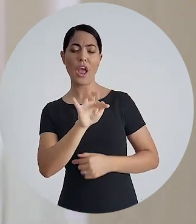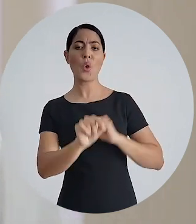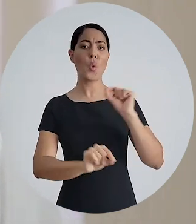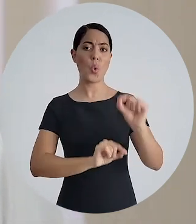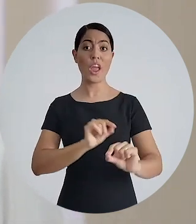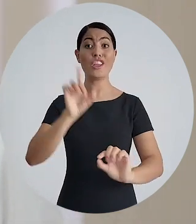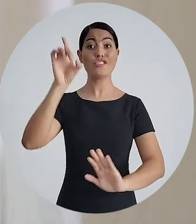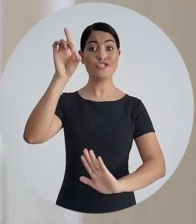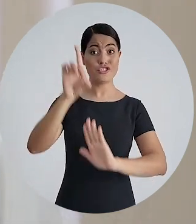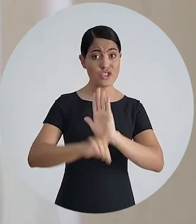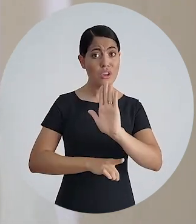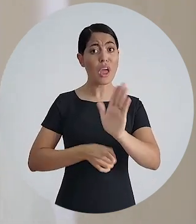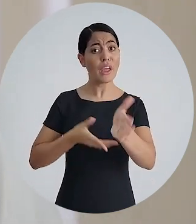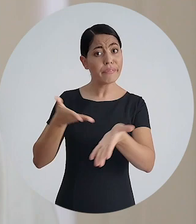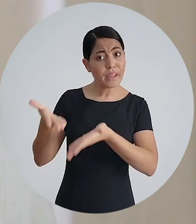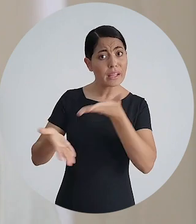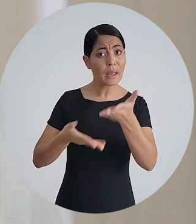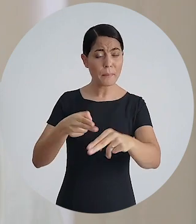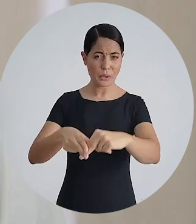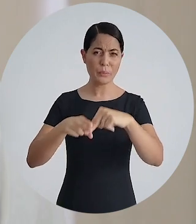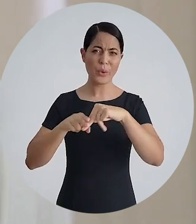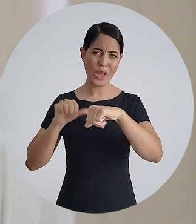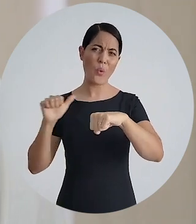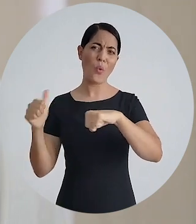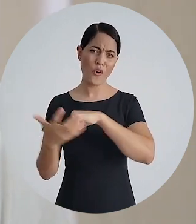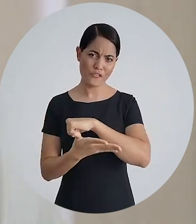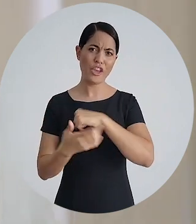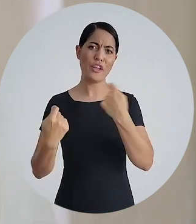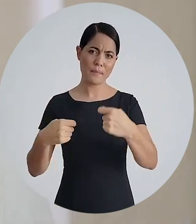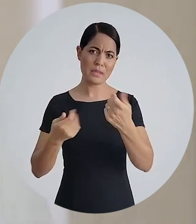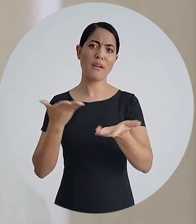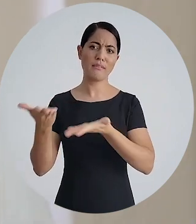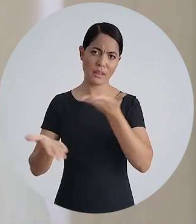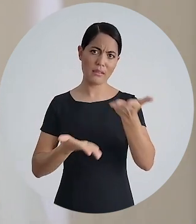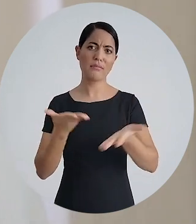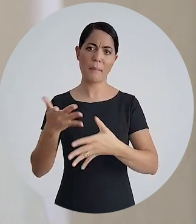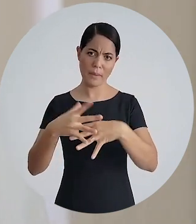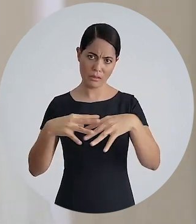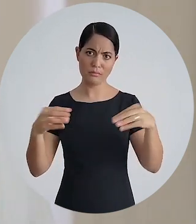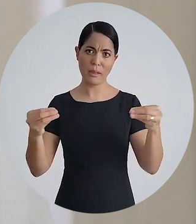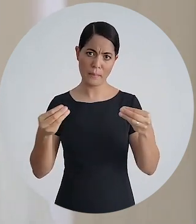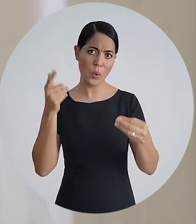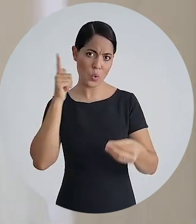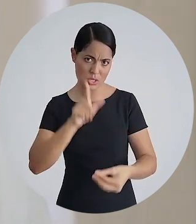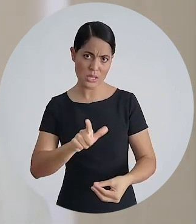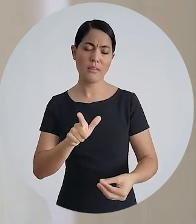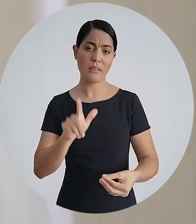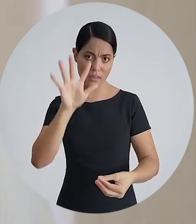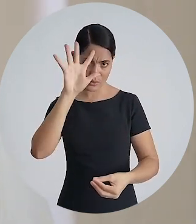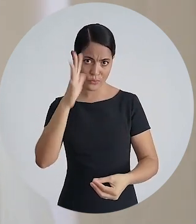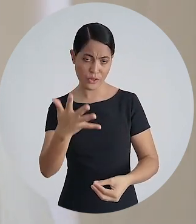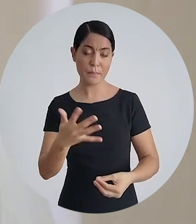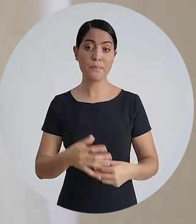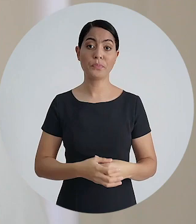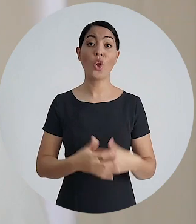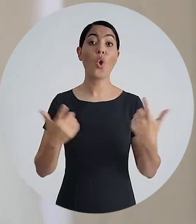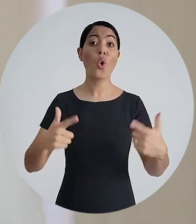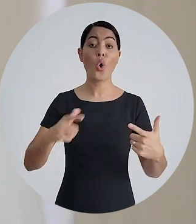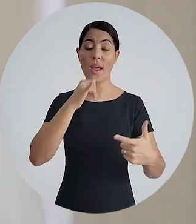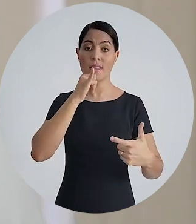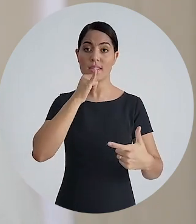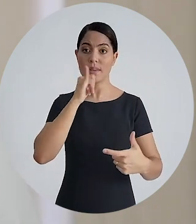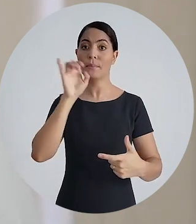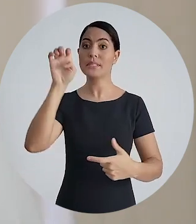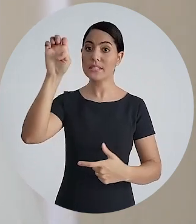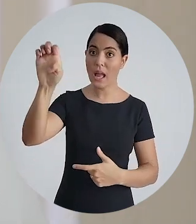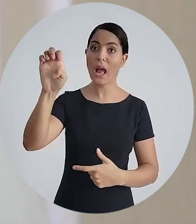Tribunal Federal, primeiro pelo direito ao tratamento da Covid, né? Fomos nós que conseguimos a competência